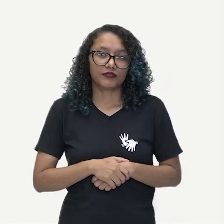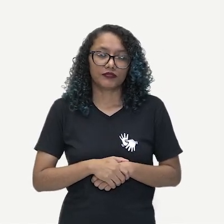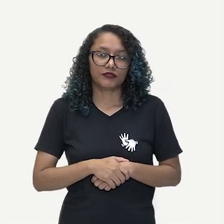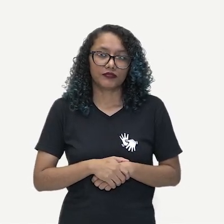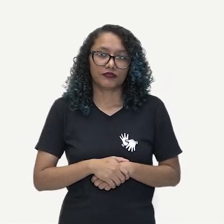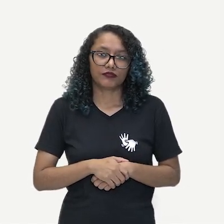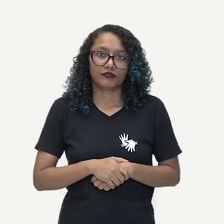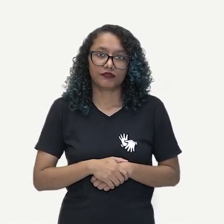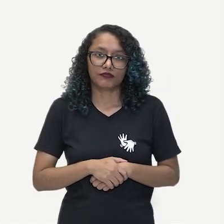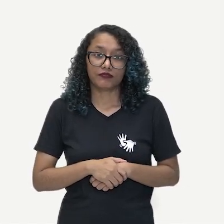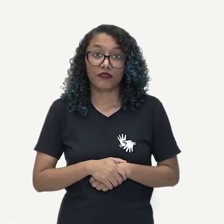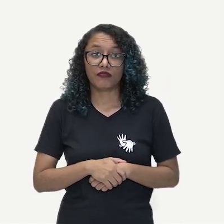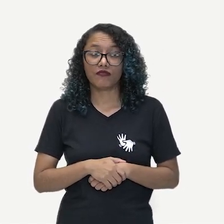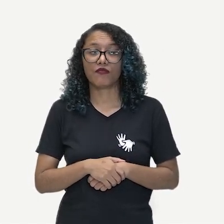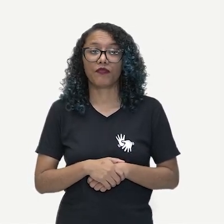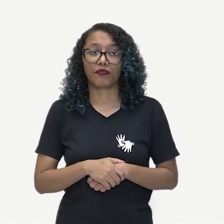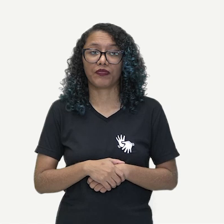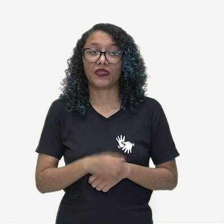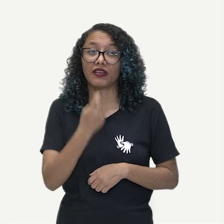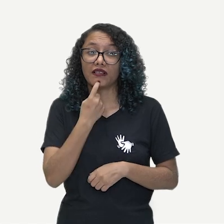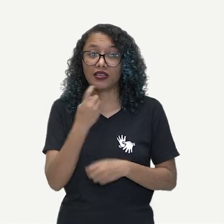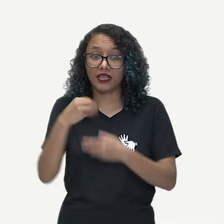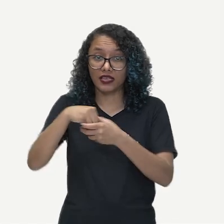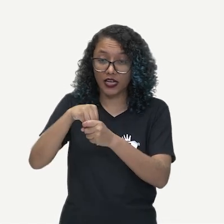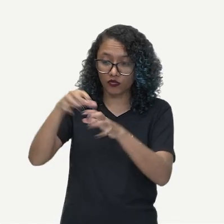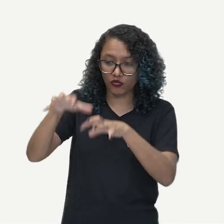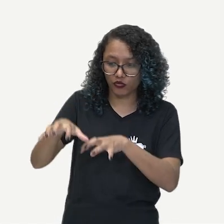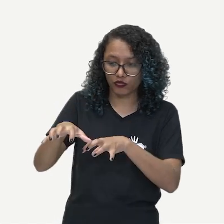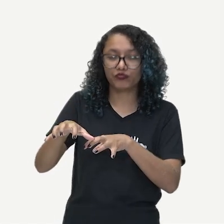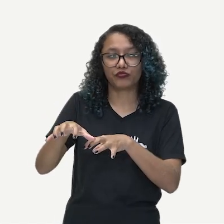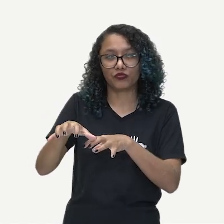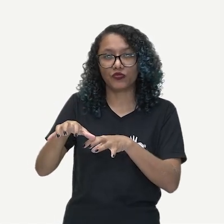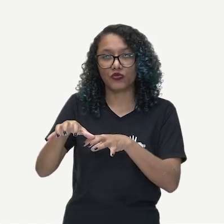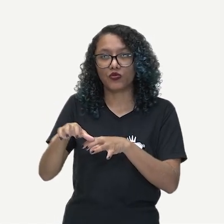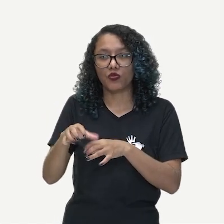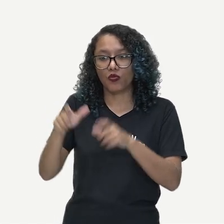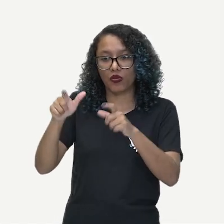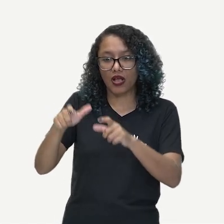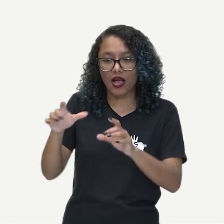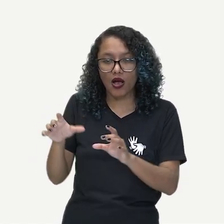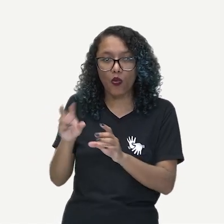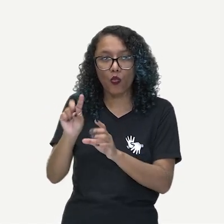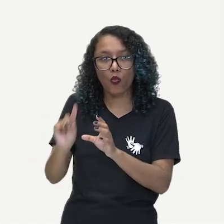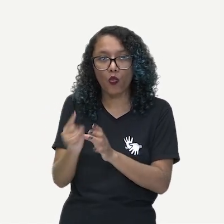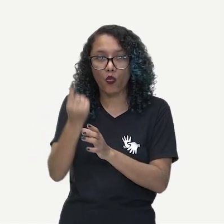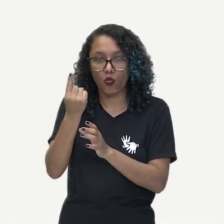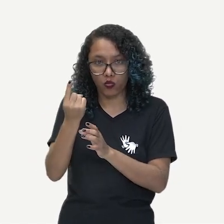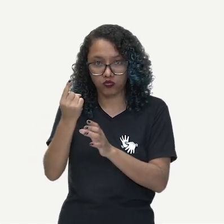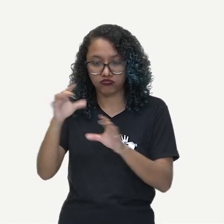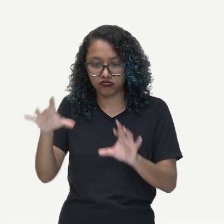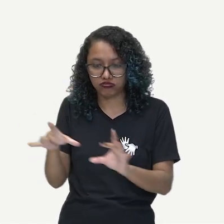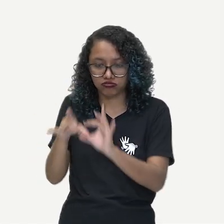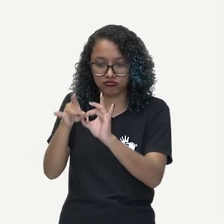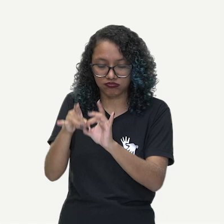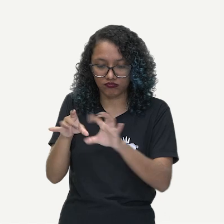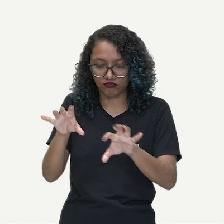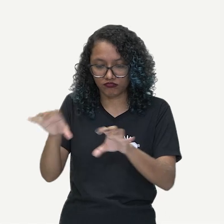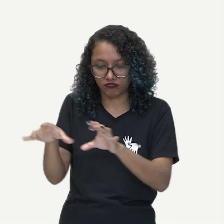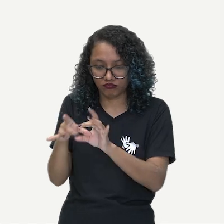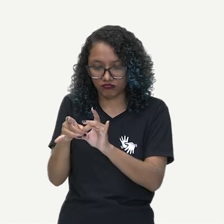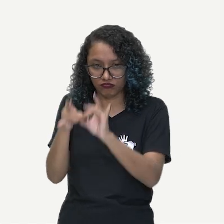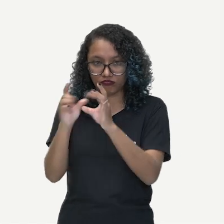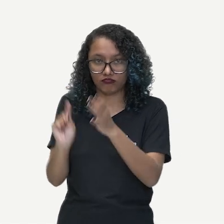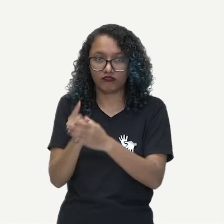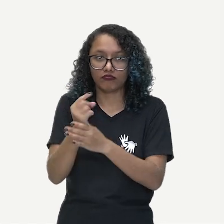parte ainda do Reino Unido, um só, né, território. E a gente observa aqui, olha só, esse grande meio aqui,